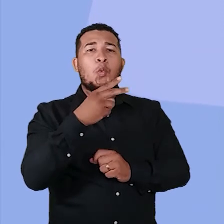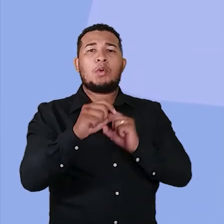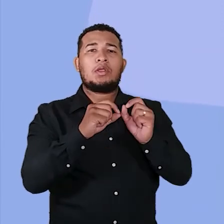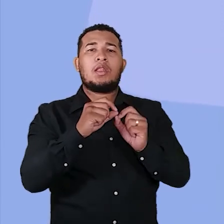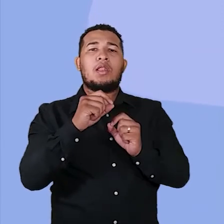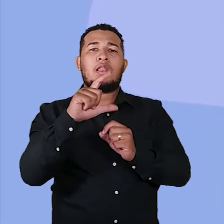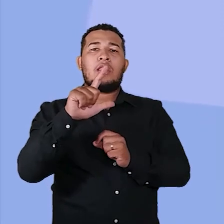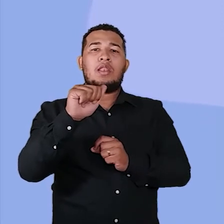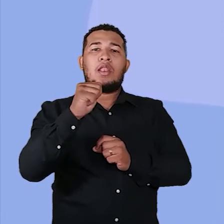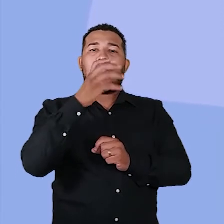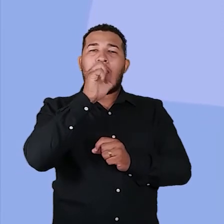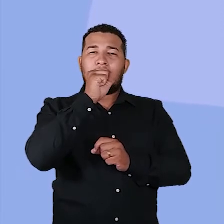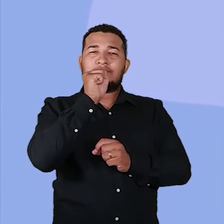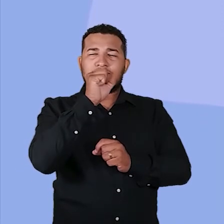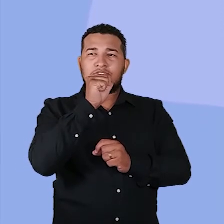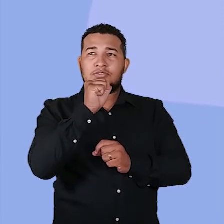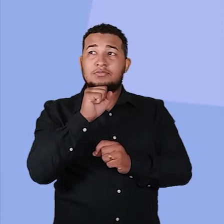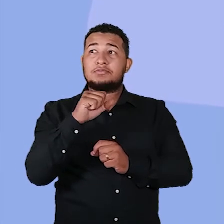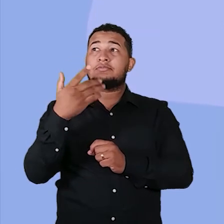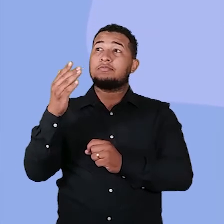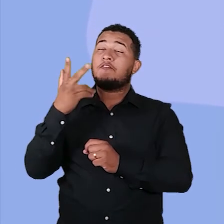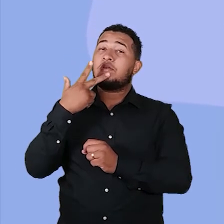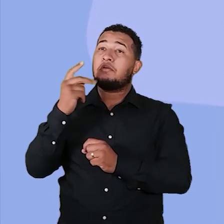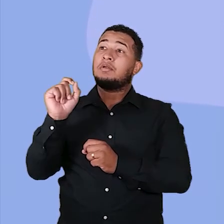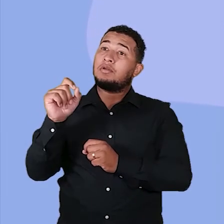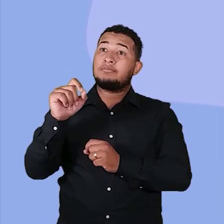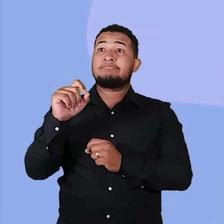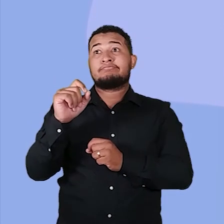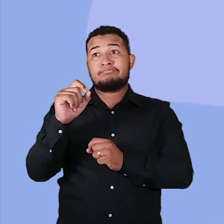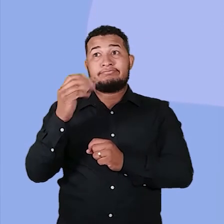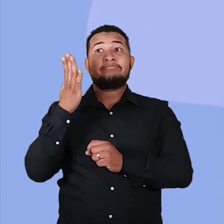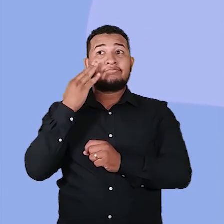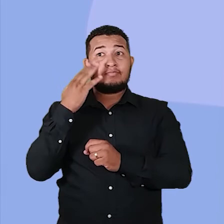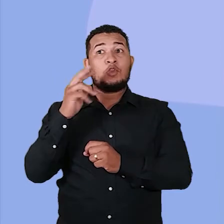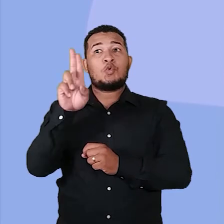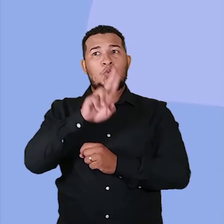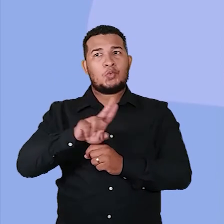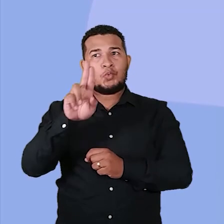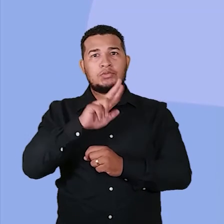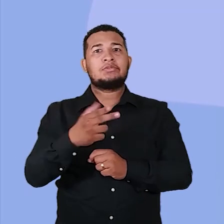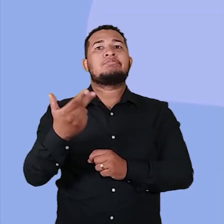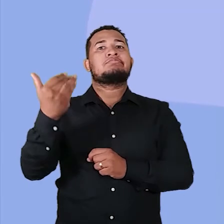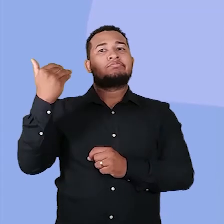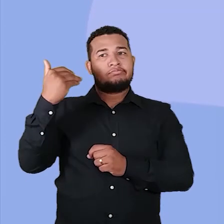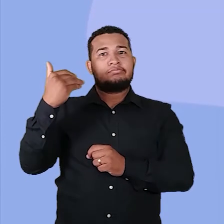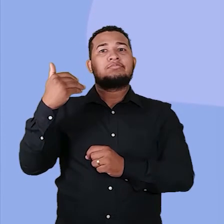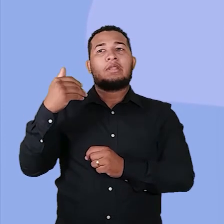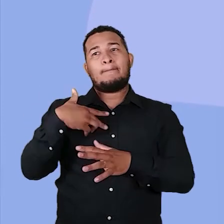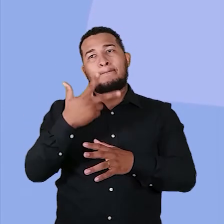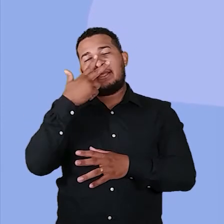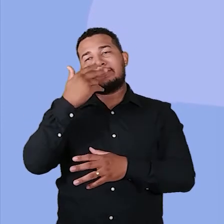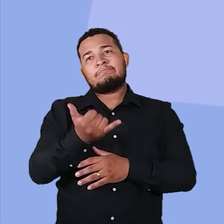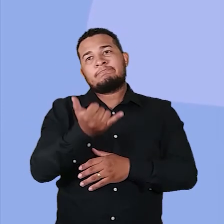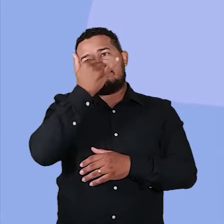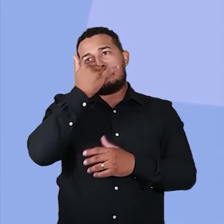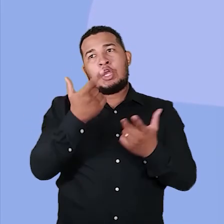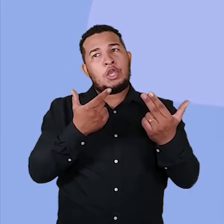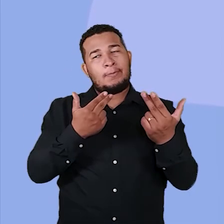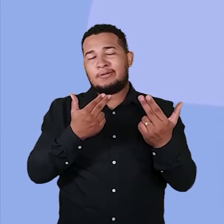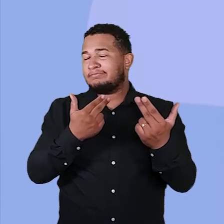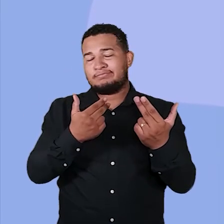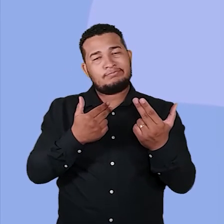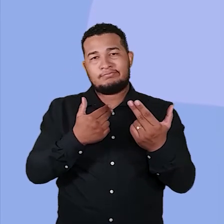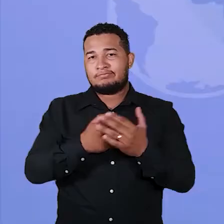ou uma laranja na geladeira. Ele fala assim para o leitor, né? Embora usemos o mesmo idioma, não falamos a